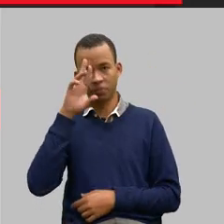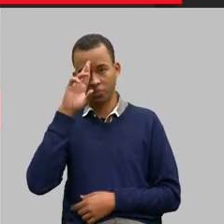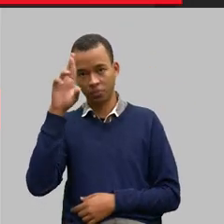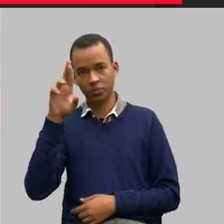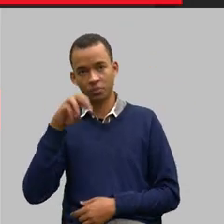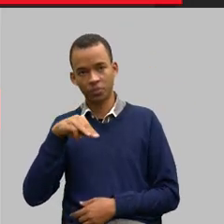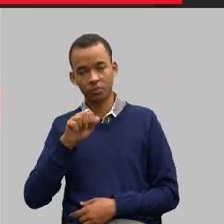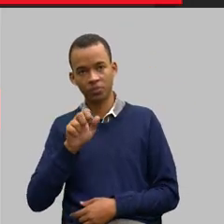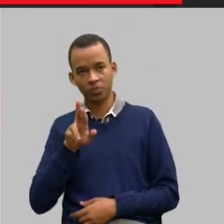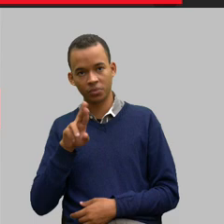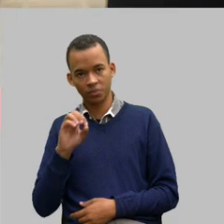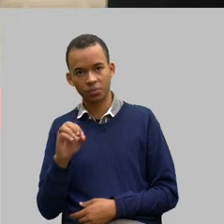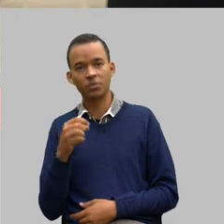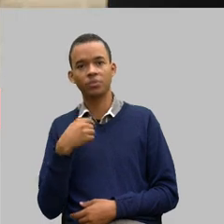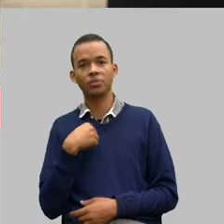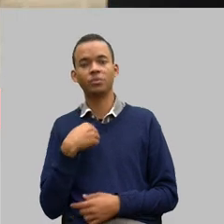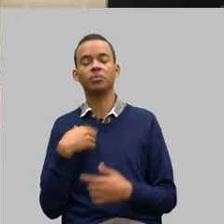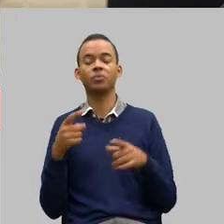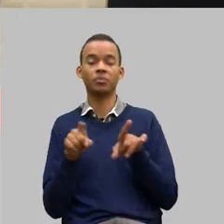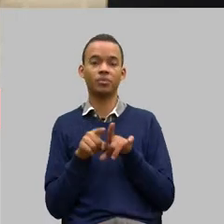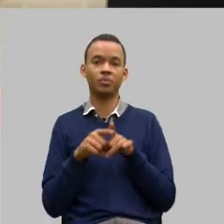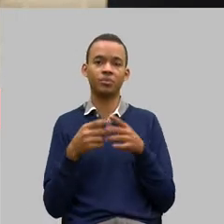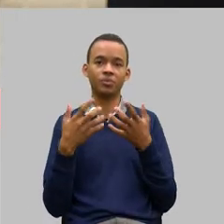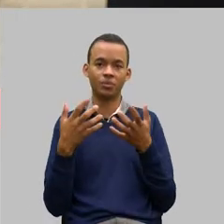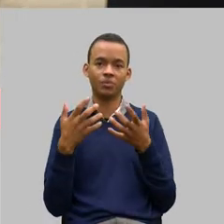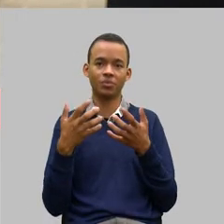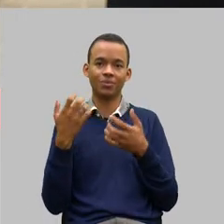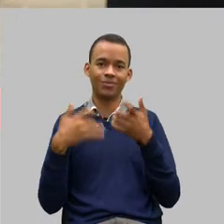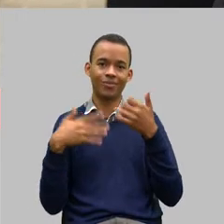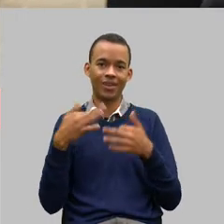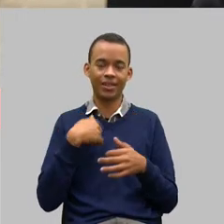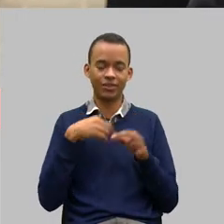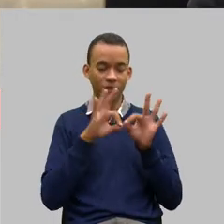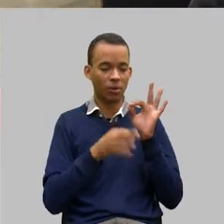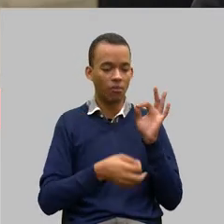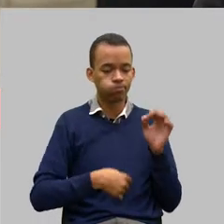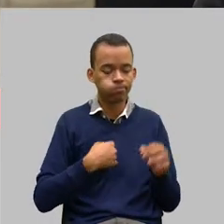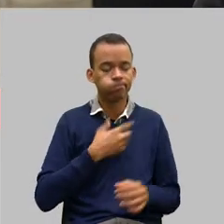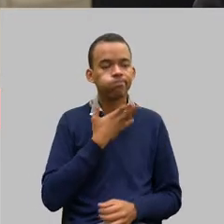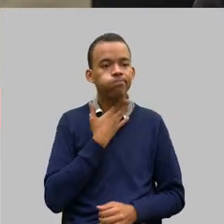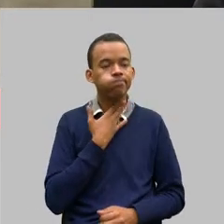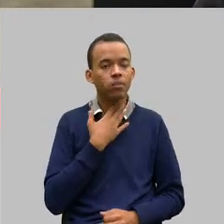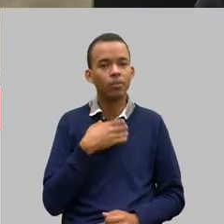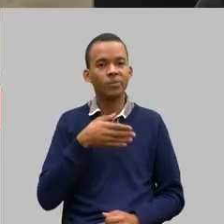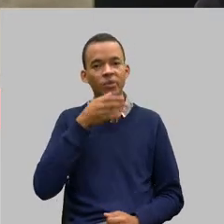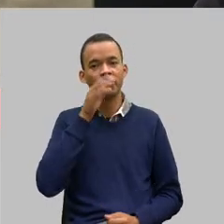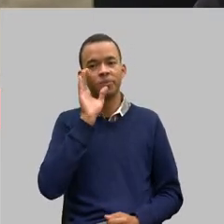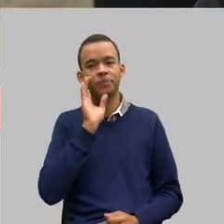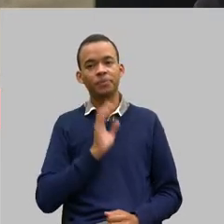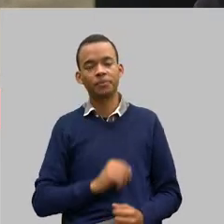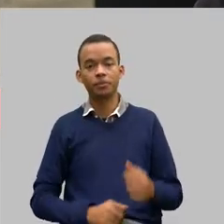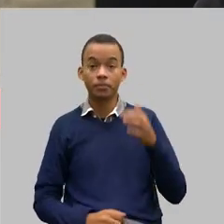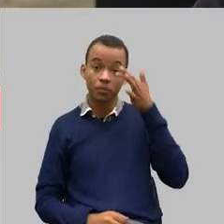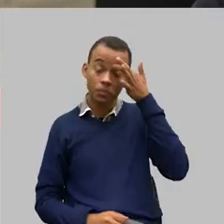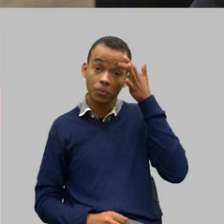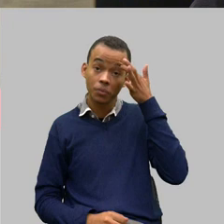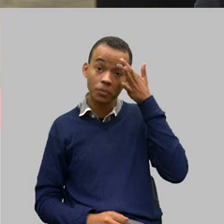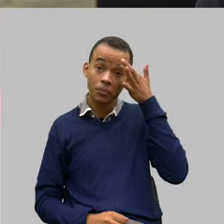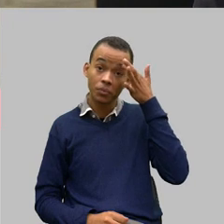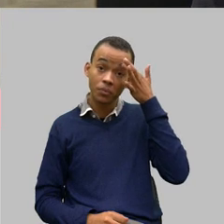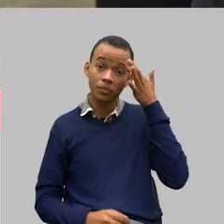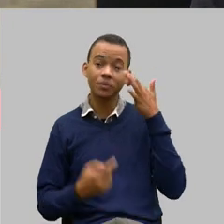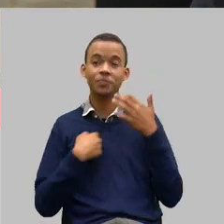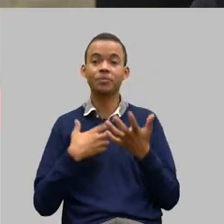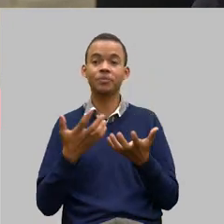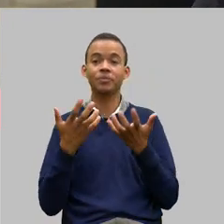agência eu queria deputados tô perdendo até minha voz aqui porque falei demais mas eu queria né